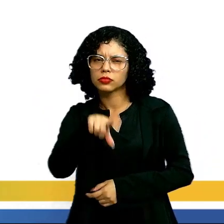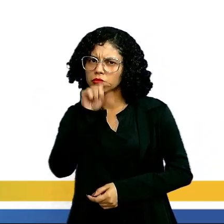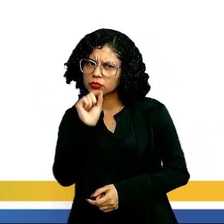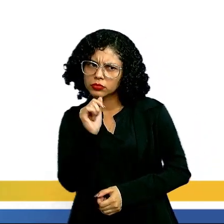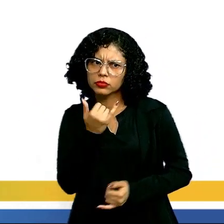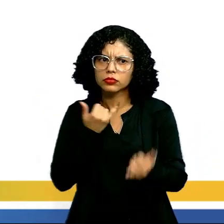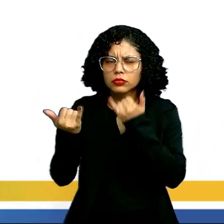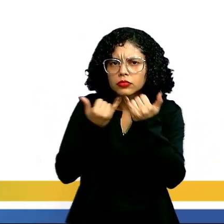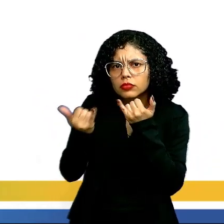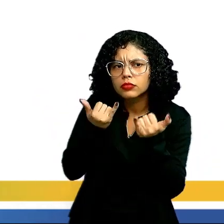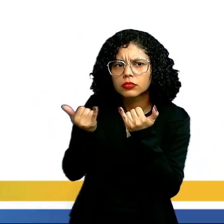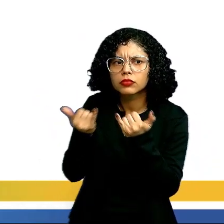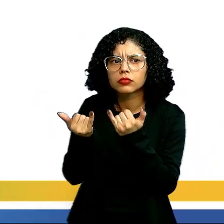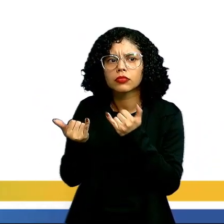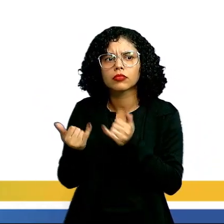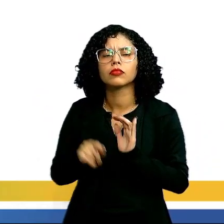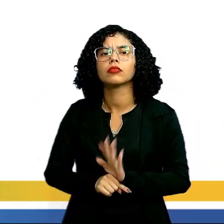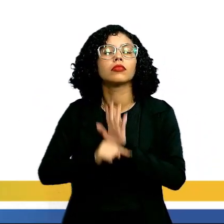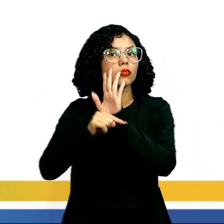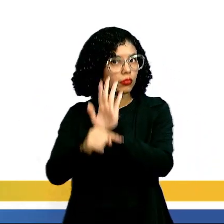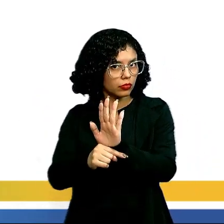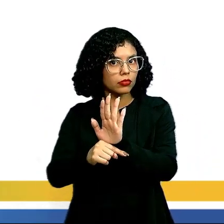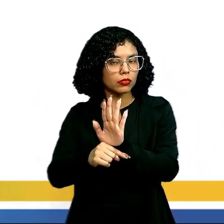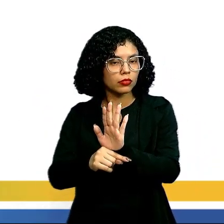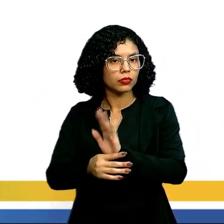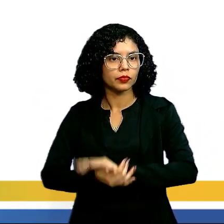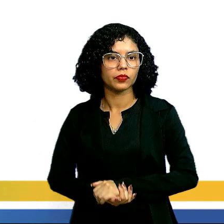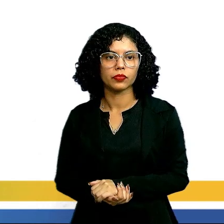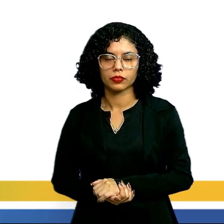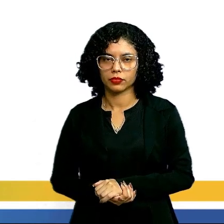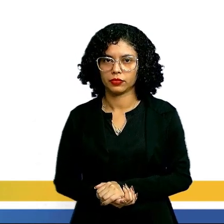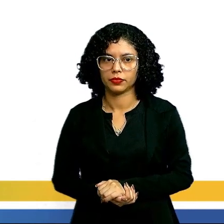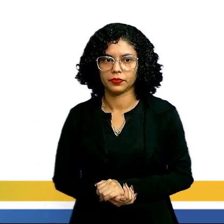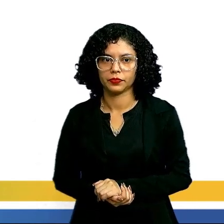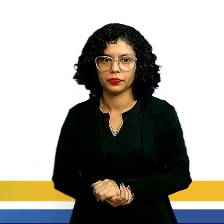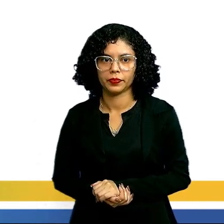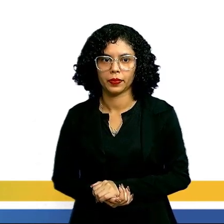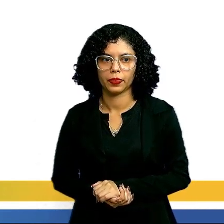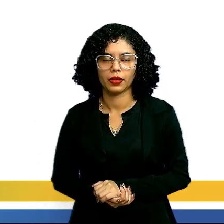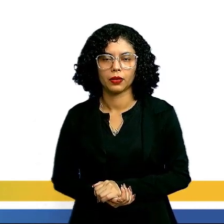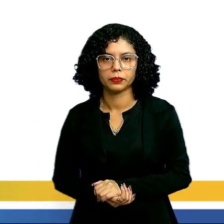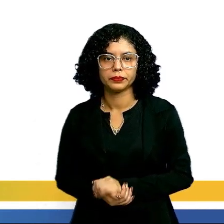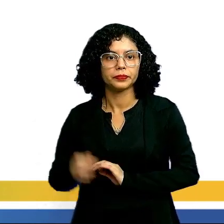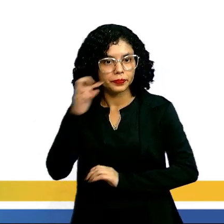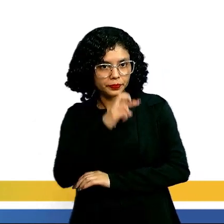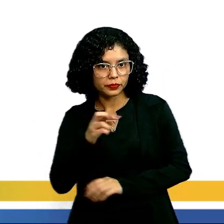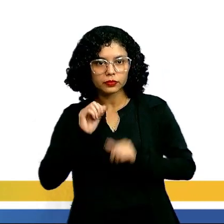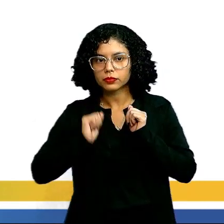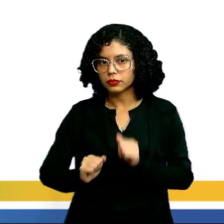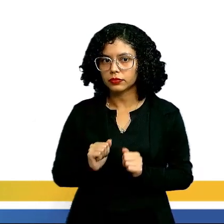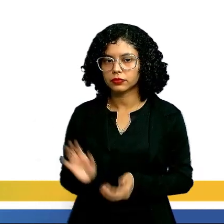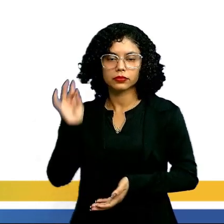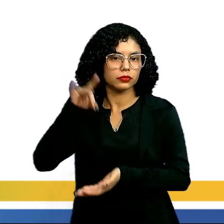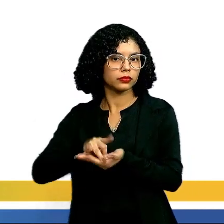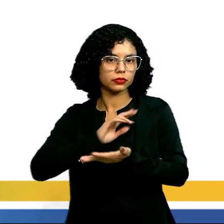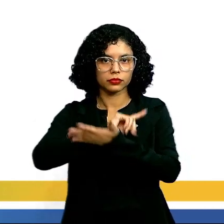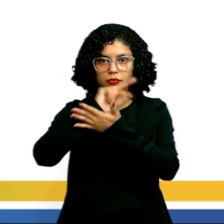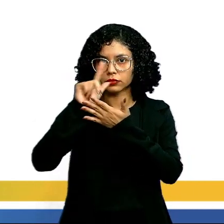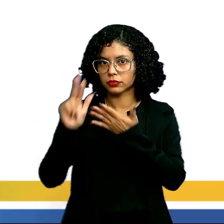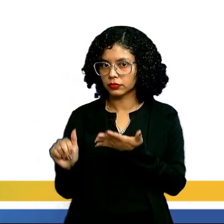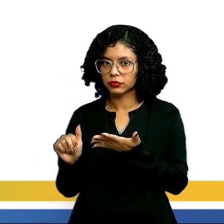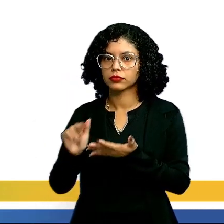objetivando verificar as informações que ele nos oferece. Essa análise pode